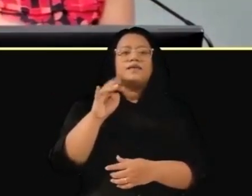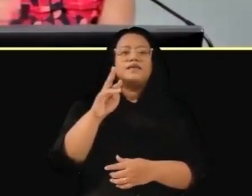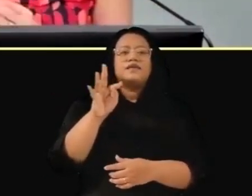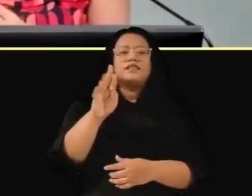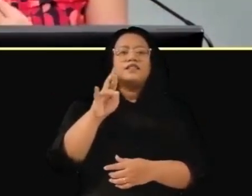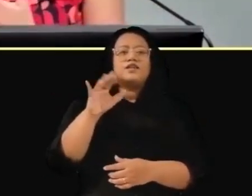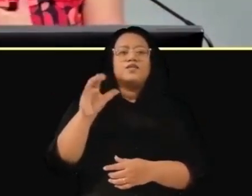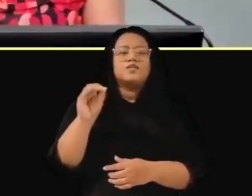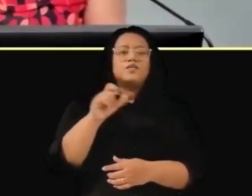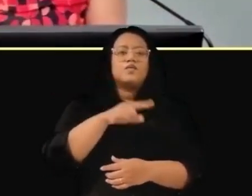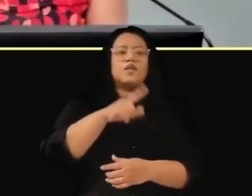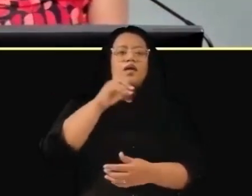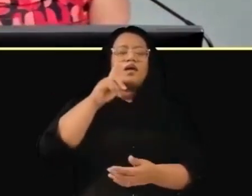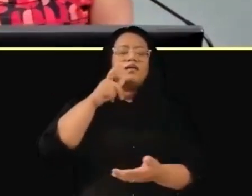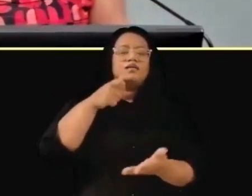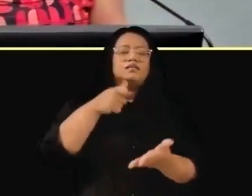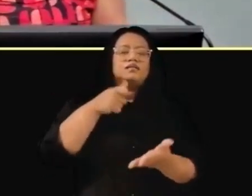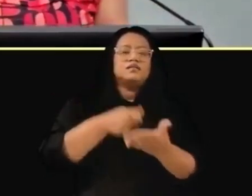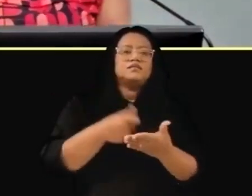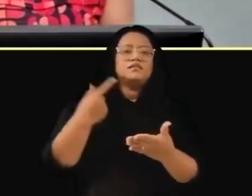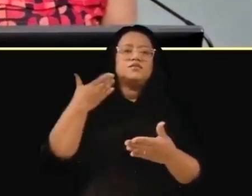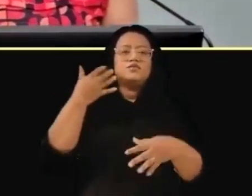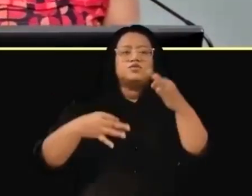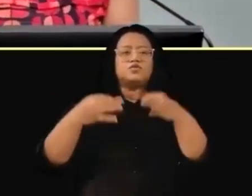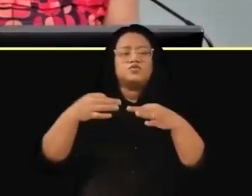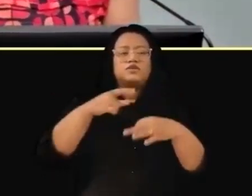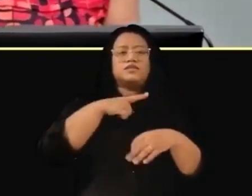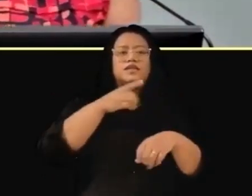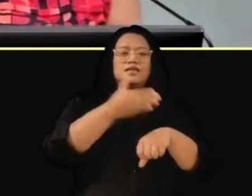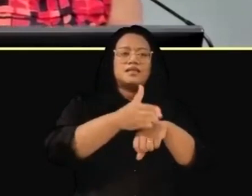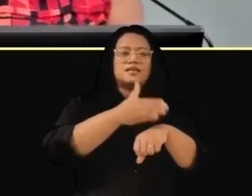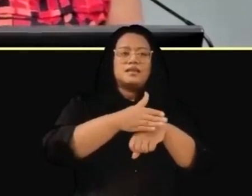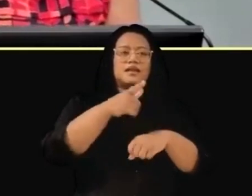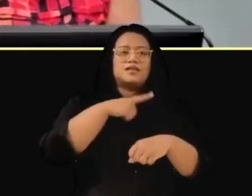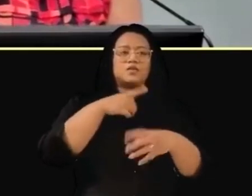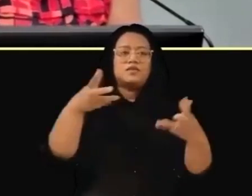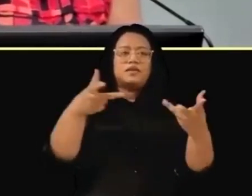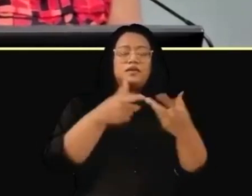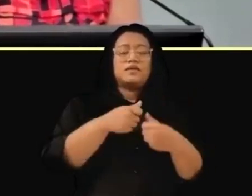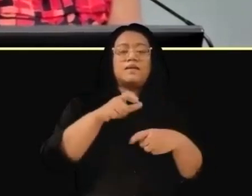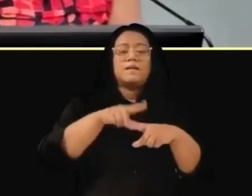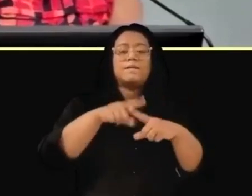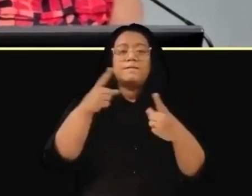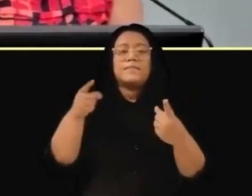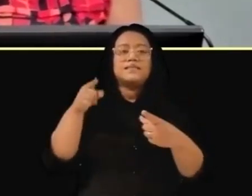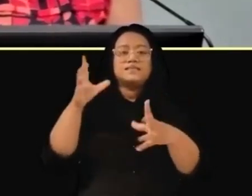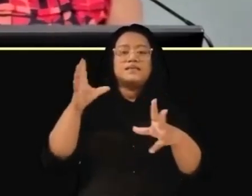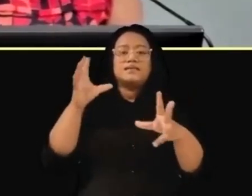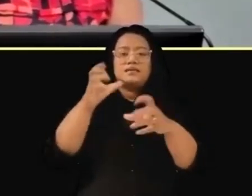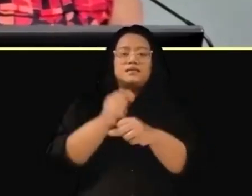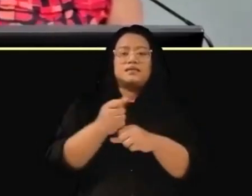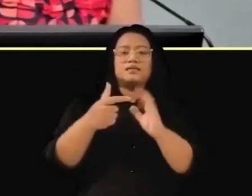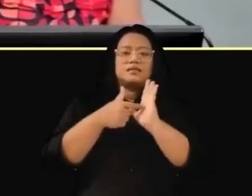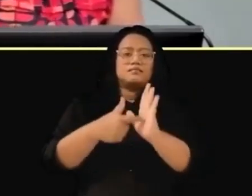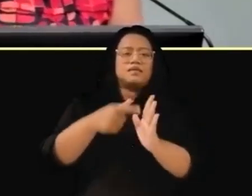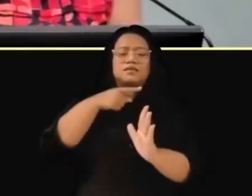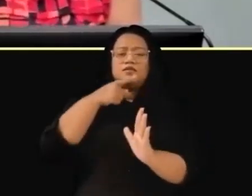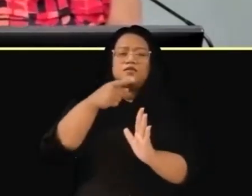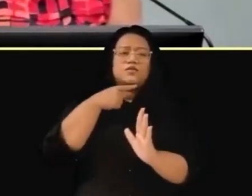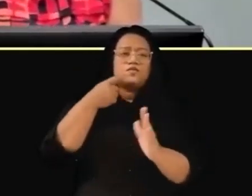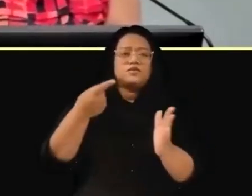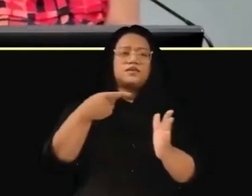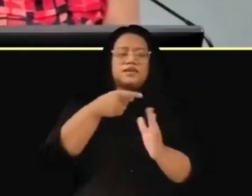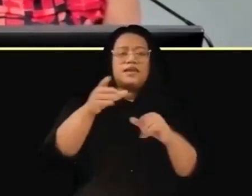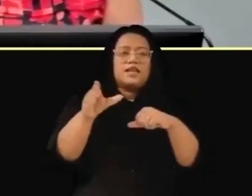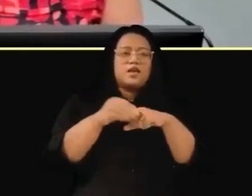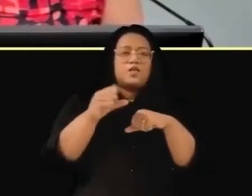de um juiz, de um magistrado, que por mais preparado que seja, não tem condição de mensurar isso. Ele não tem